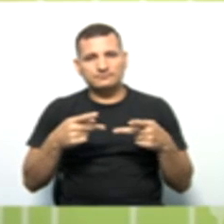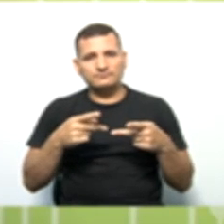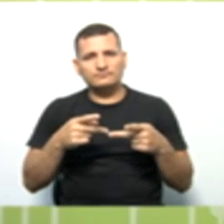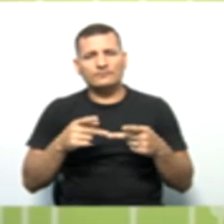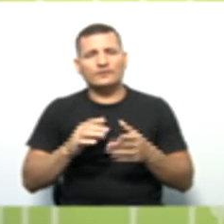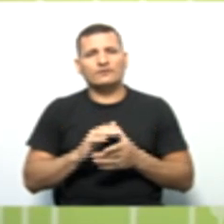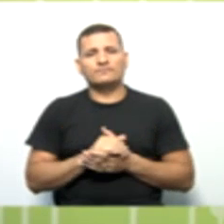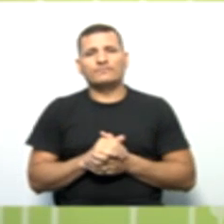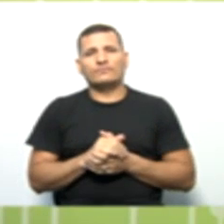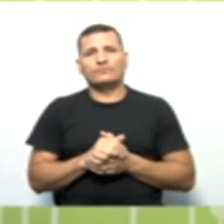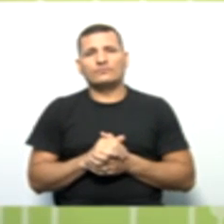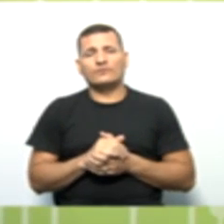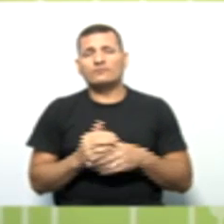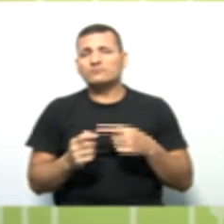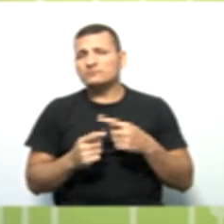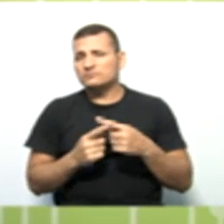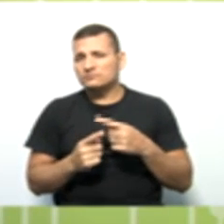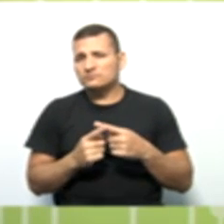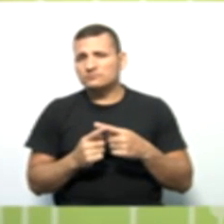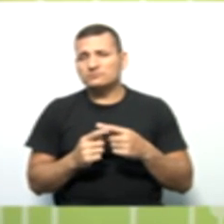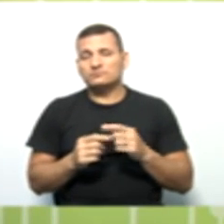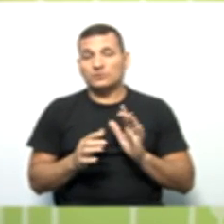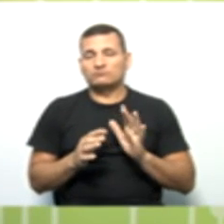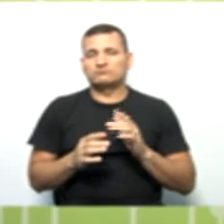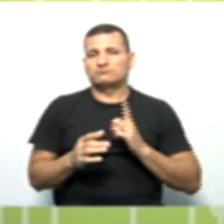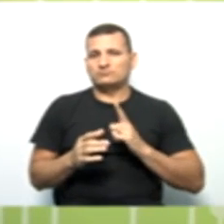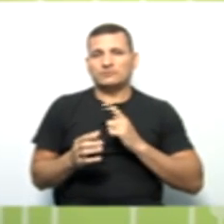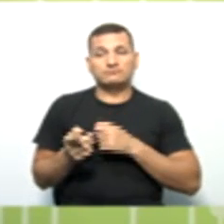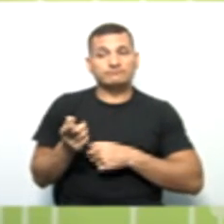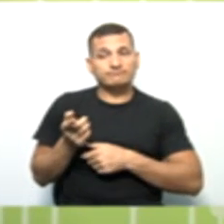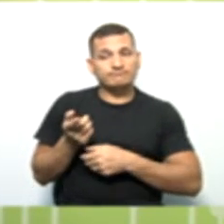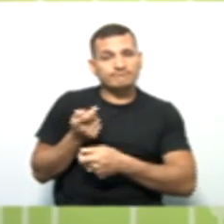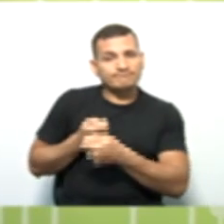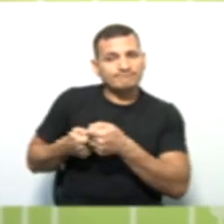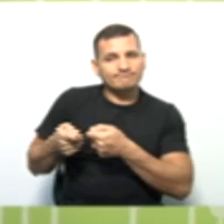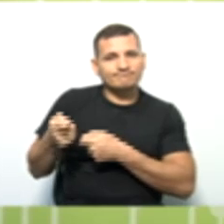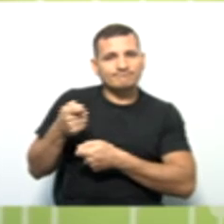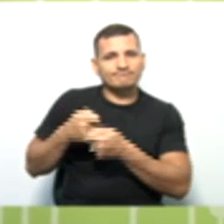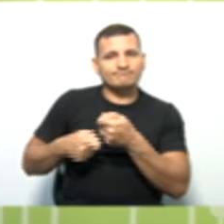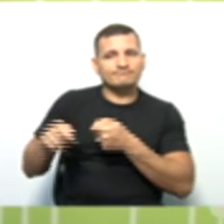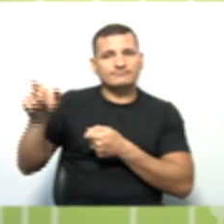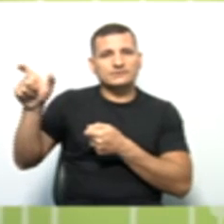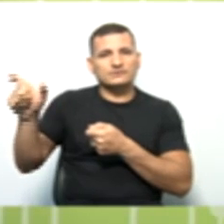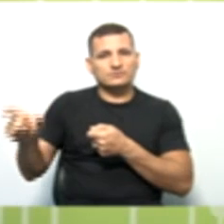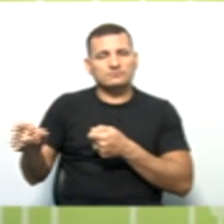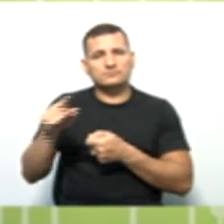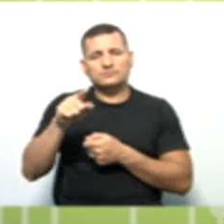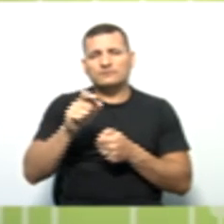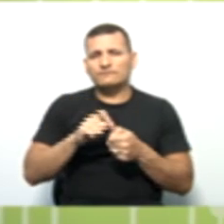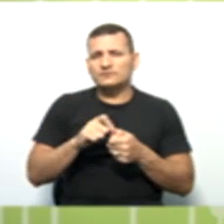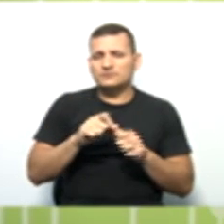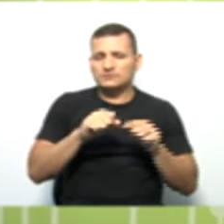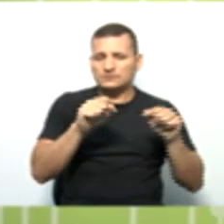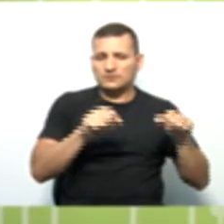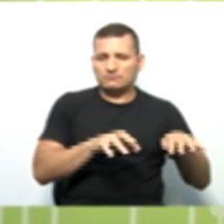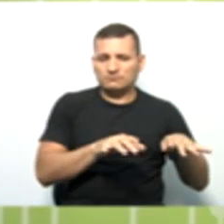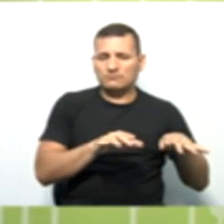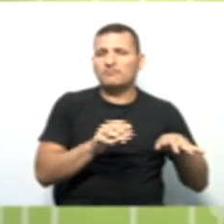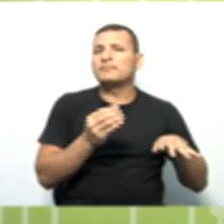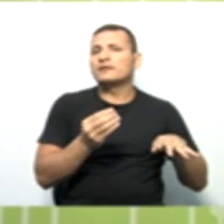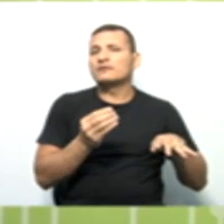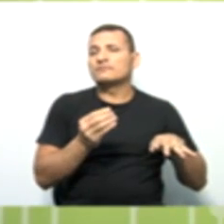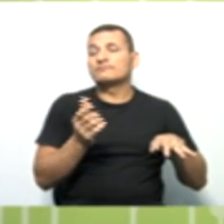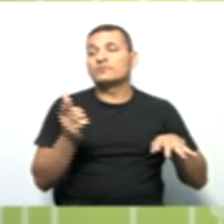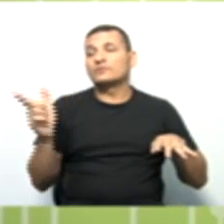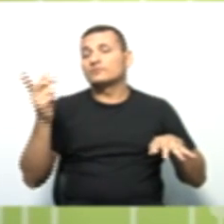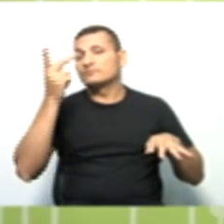isso? Primeiro, a gente está falando a gente tem uma negociação com o cliente, não é isso? Você vai fazer o software para atender o quê? As necessidades de uma outra